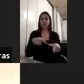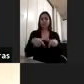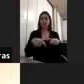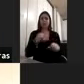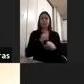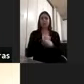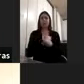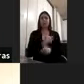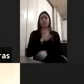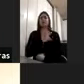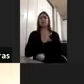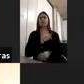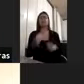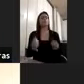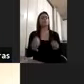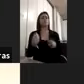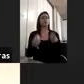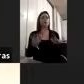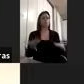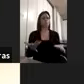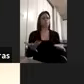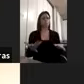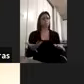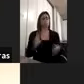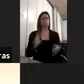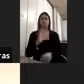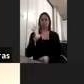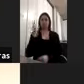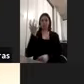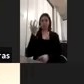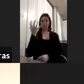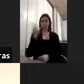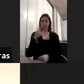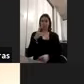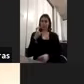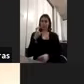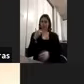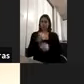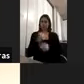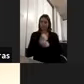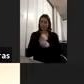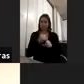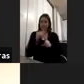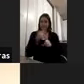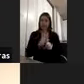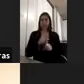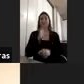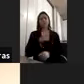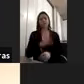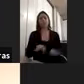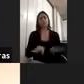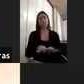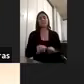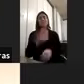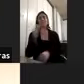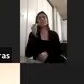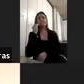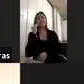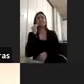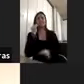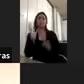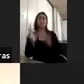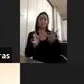salário? Como aconteceu aí ao longo desses 5 meses, que a empresa faz tanta questão de citar, que ela está tentando negociar com o sindicato há